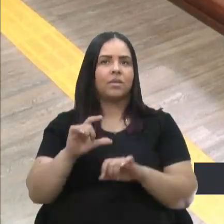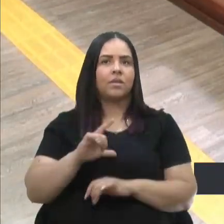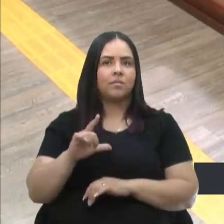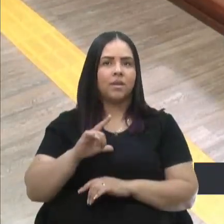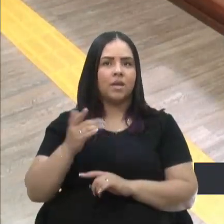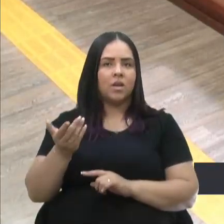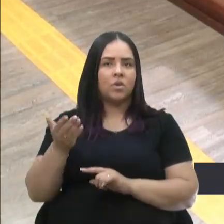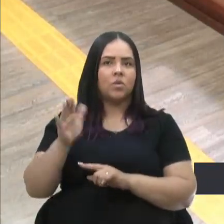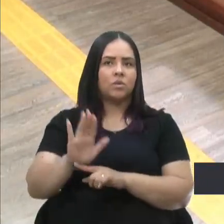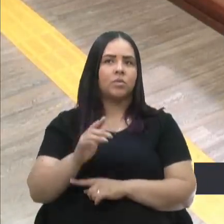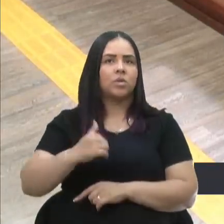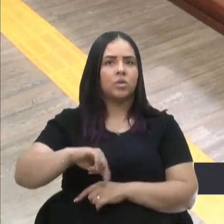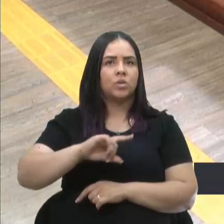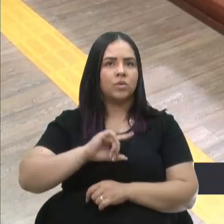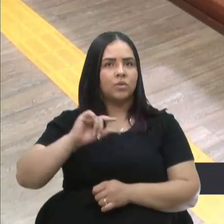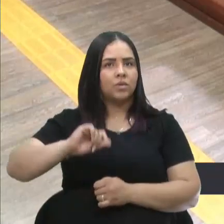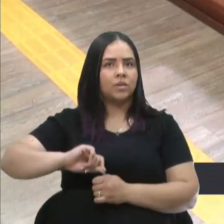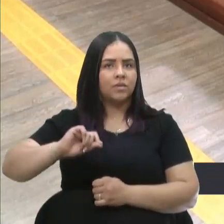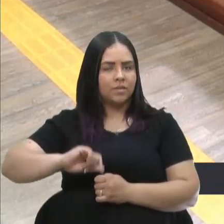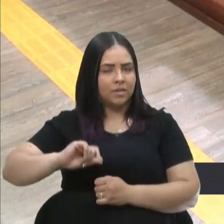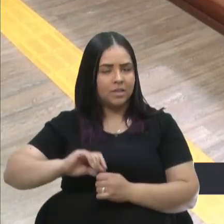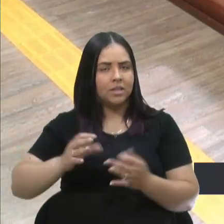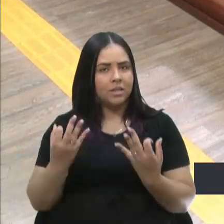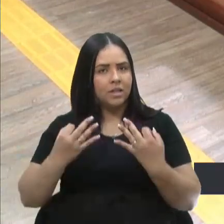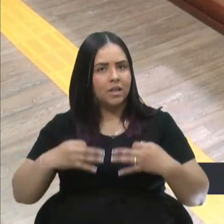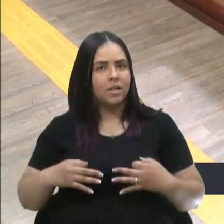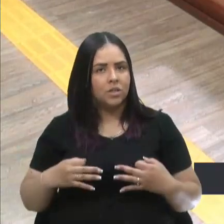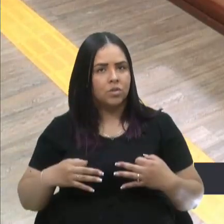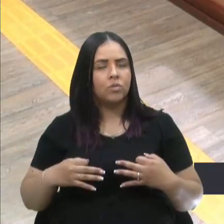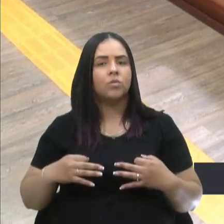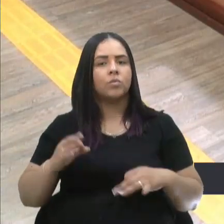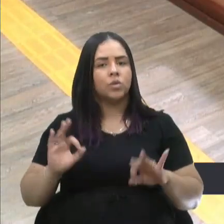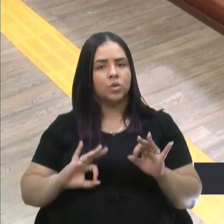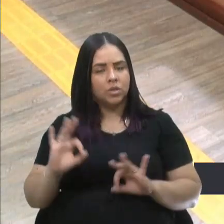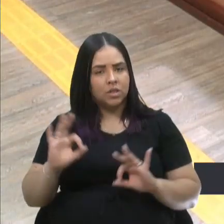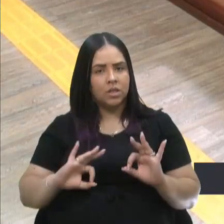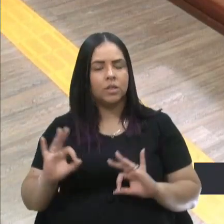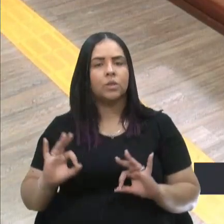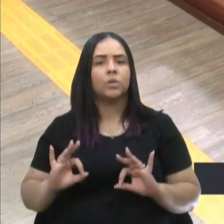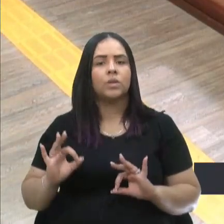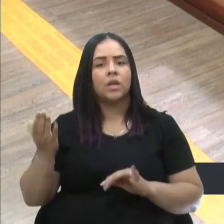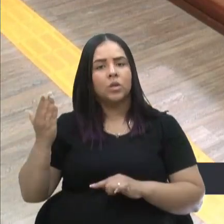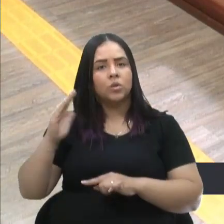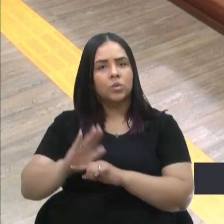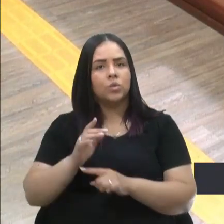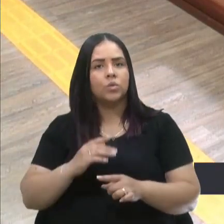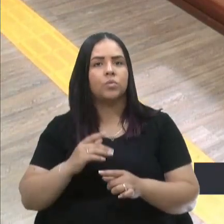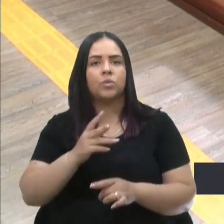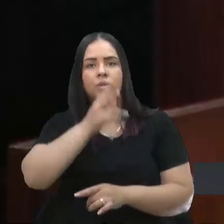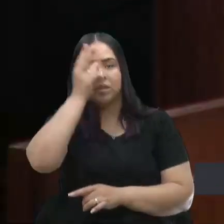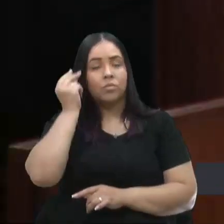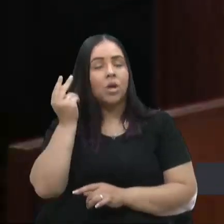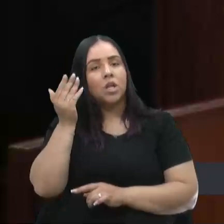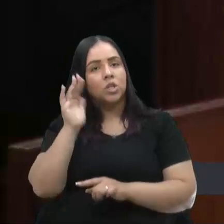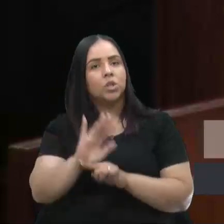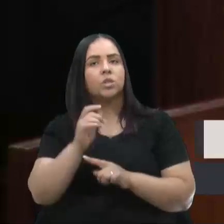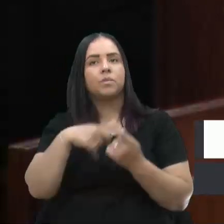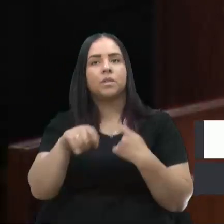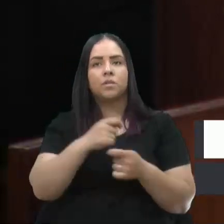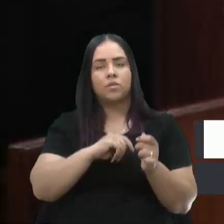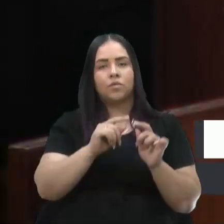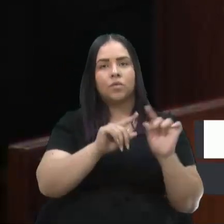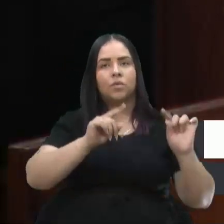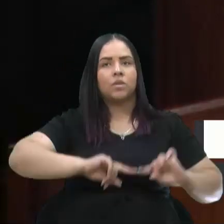a gente faça um projeto coeso e que ajude o município, que ajude a administração, que ajude o servidor, serão